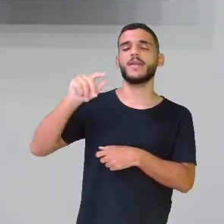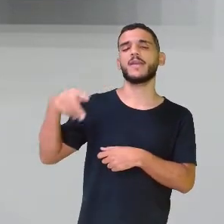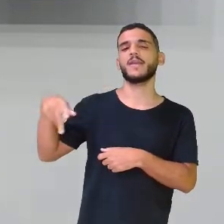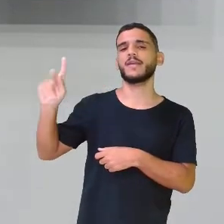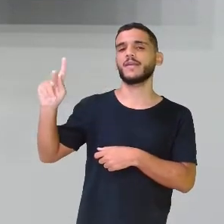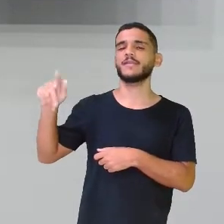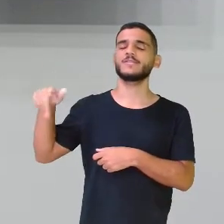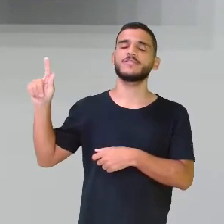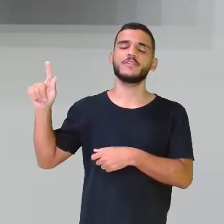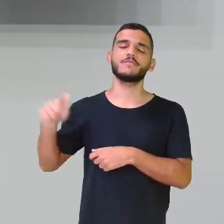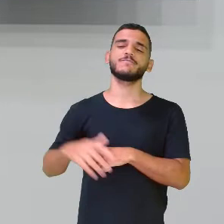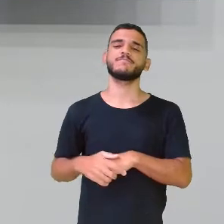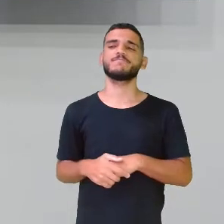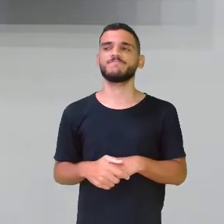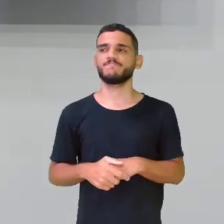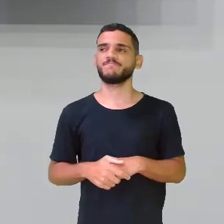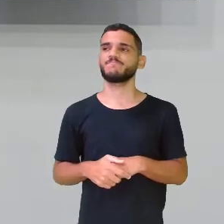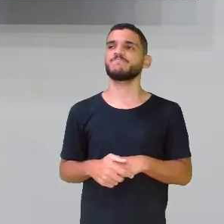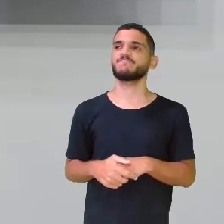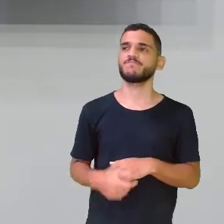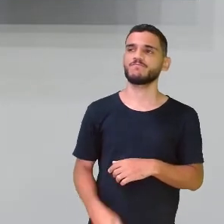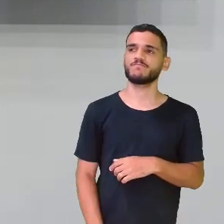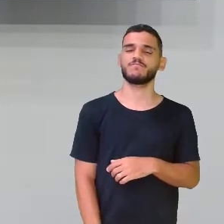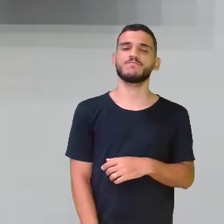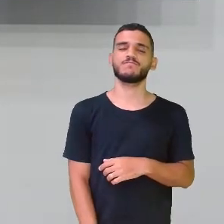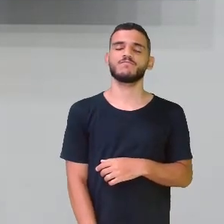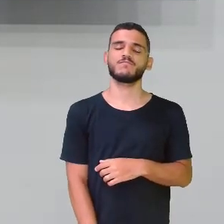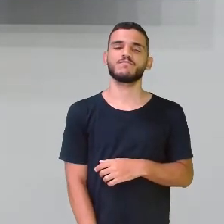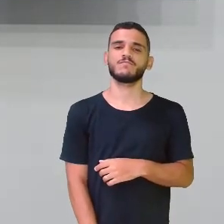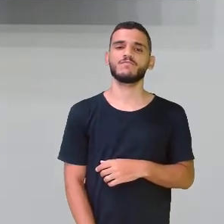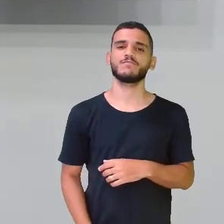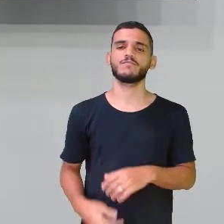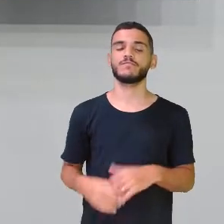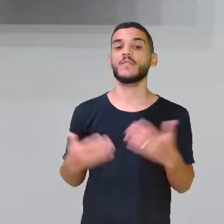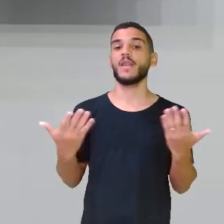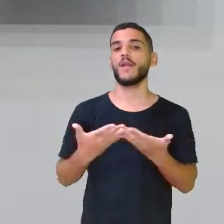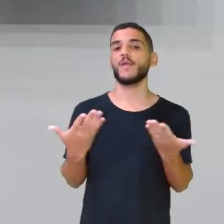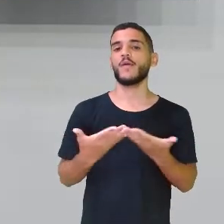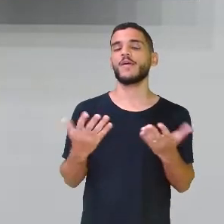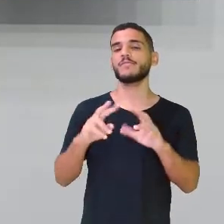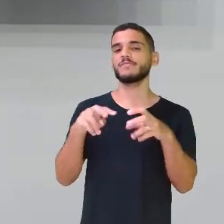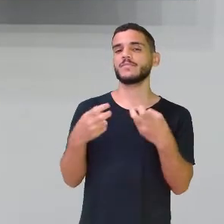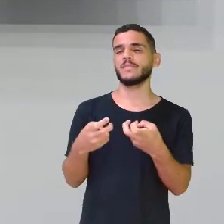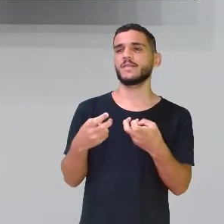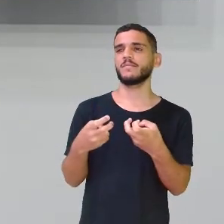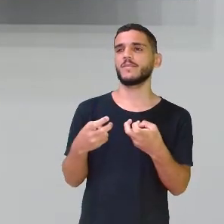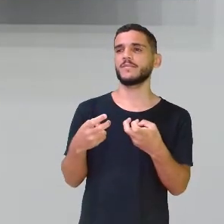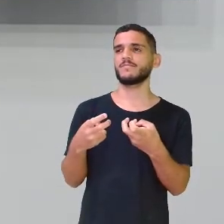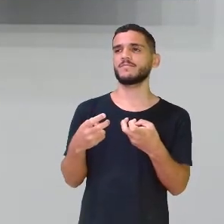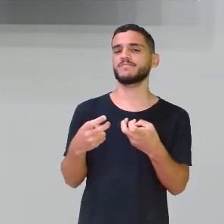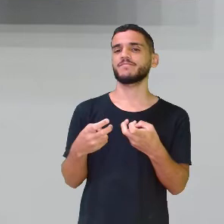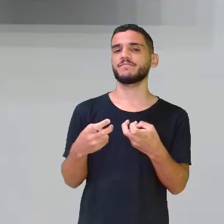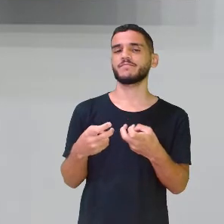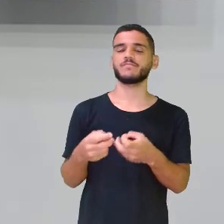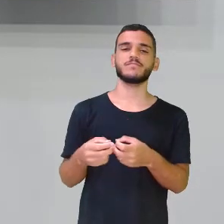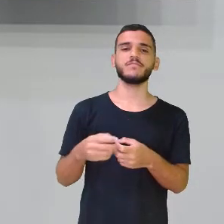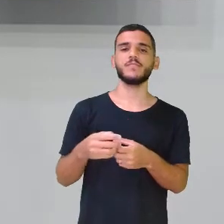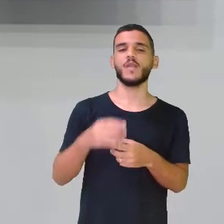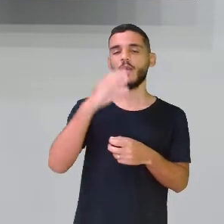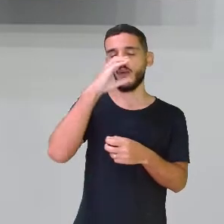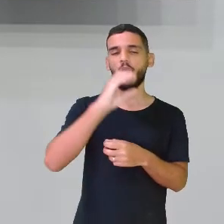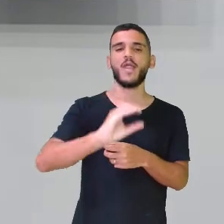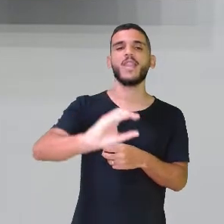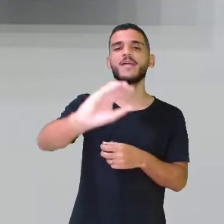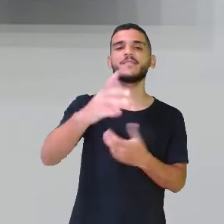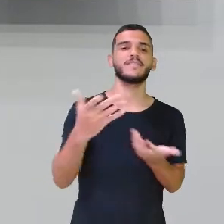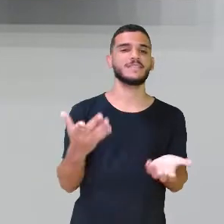quilograma. Isso vai ser medido em quilograma. Agora já vê esse elefante